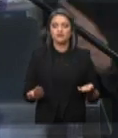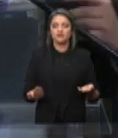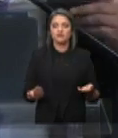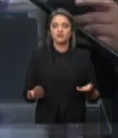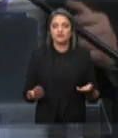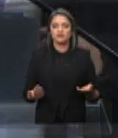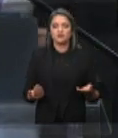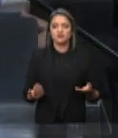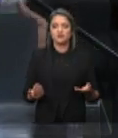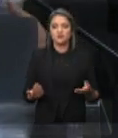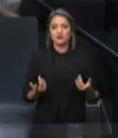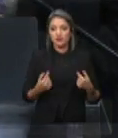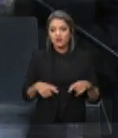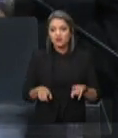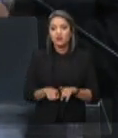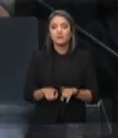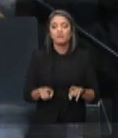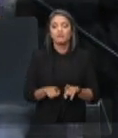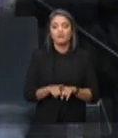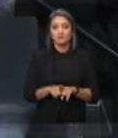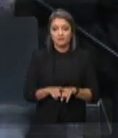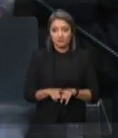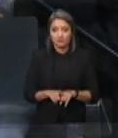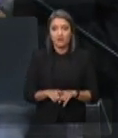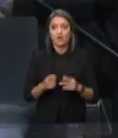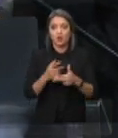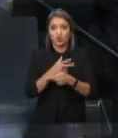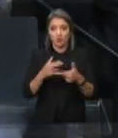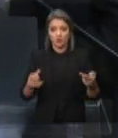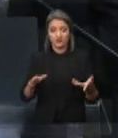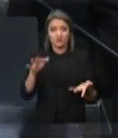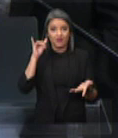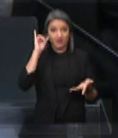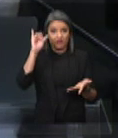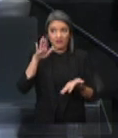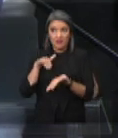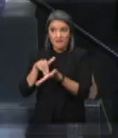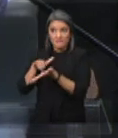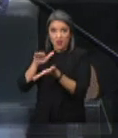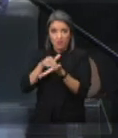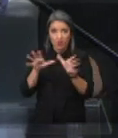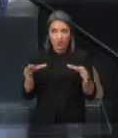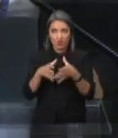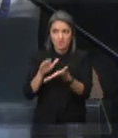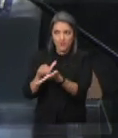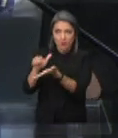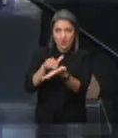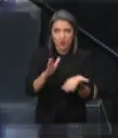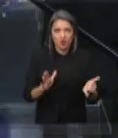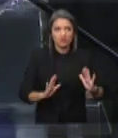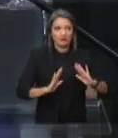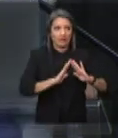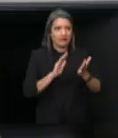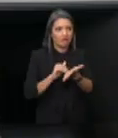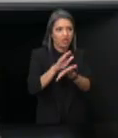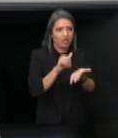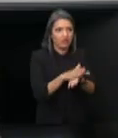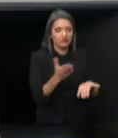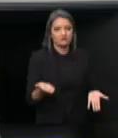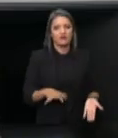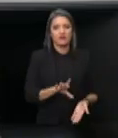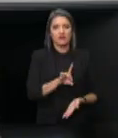ações grandes de despejo ações preventivas a demissões em massa e a despesas em massa muito obrigado